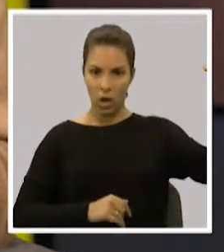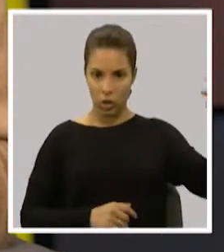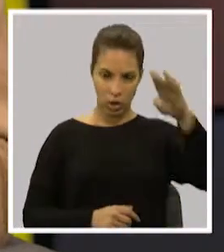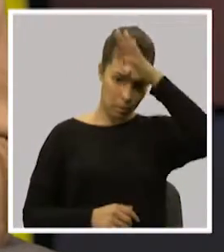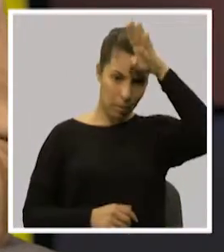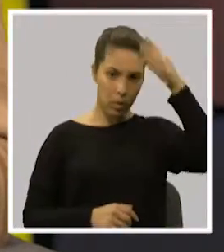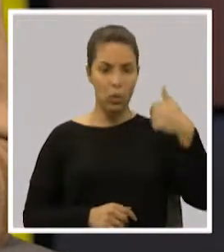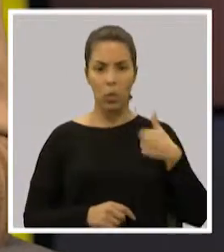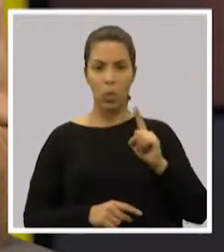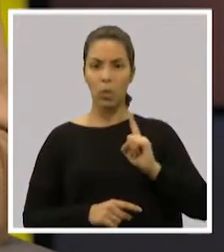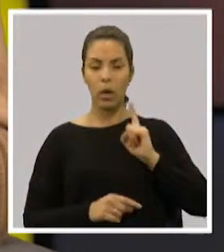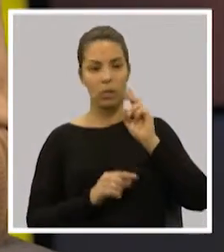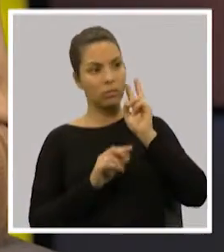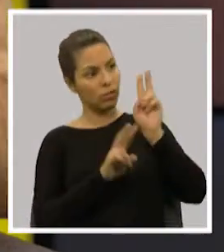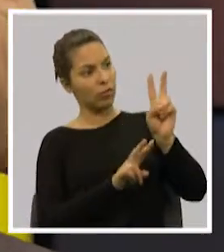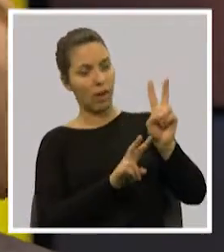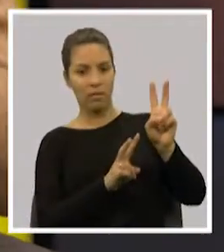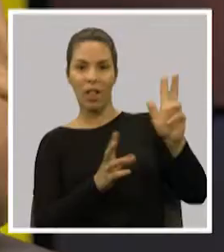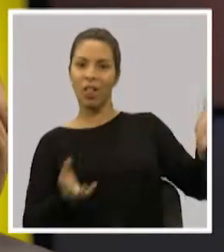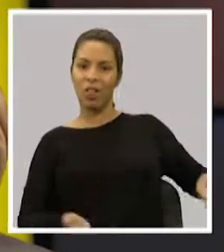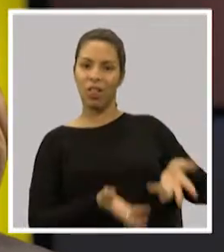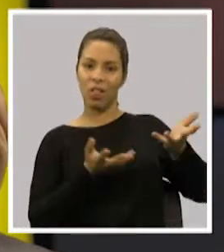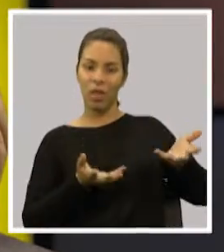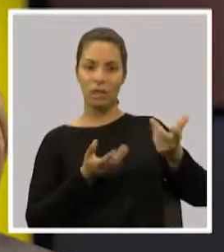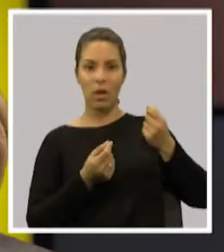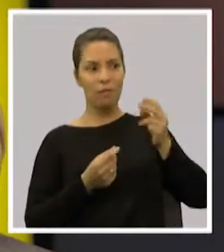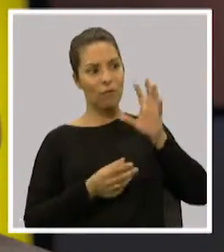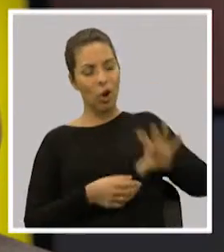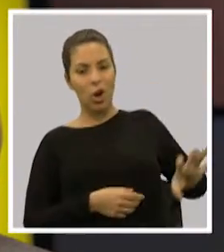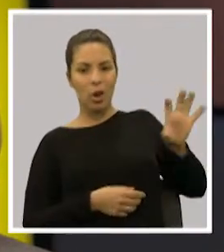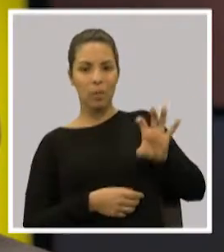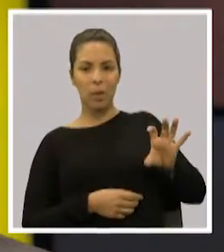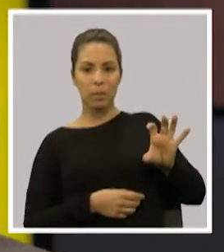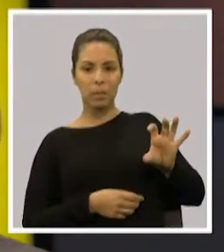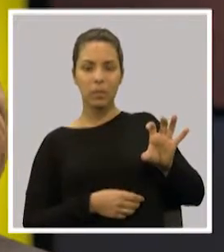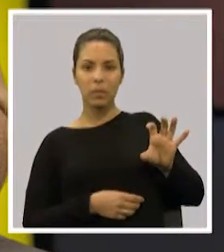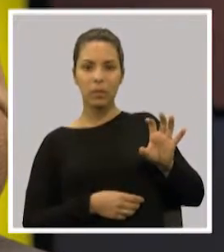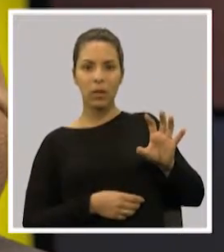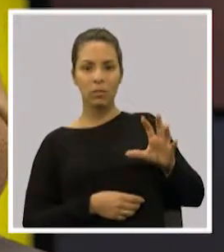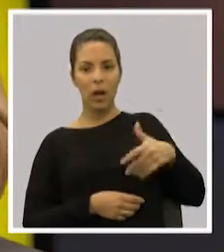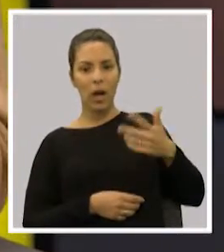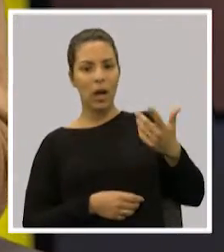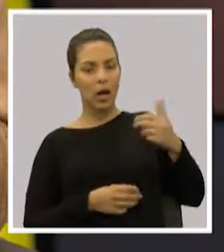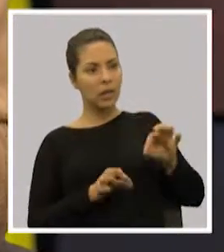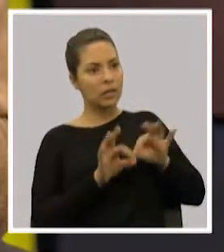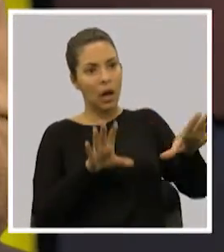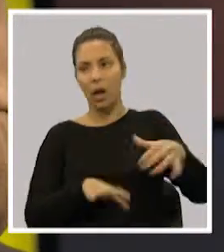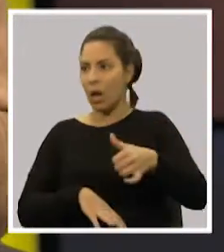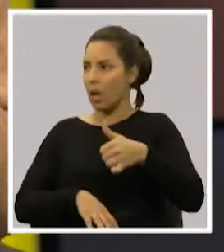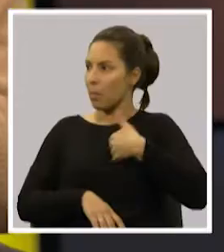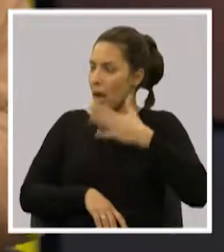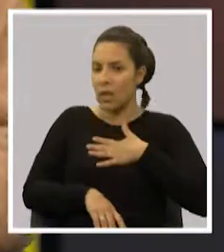olhar, creio eu, nem para a Santa Sé, nem para a própria realidade da Igreja de uma maneira como se olha para uma